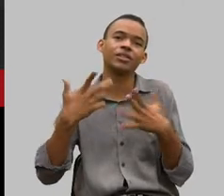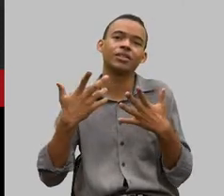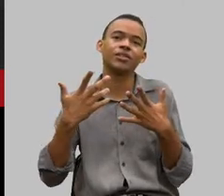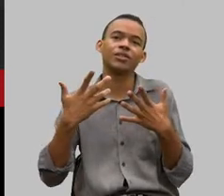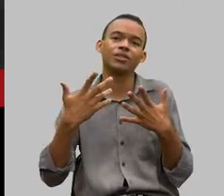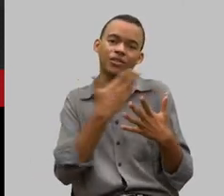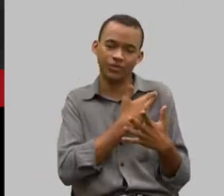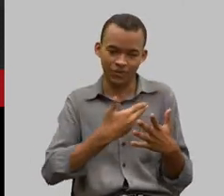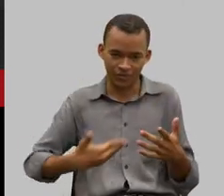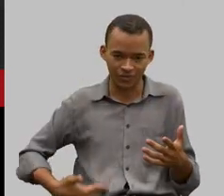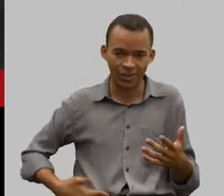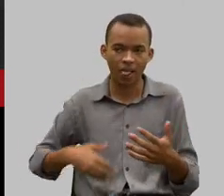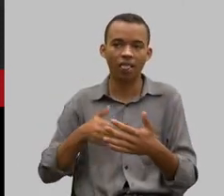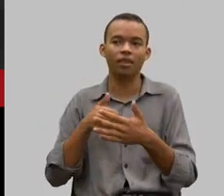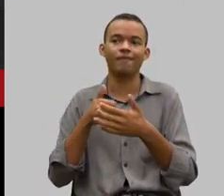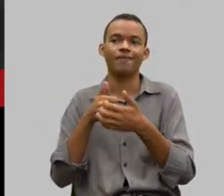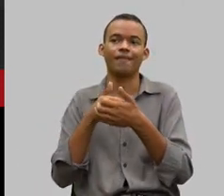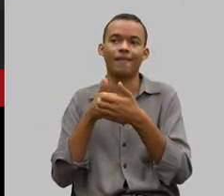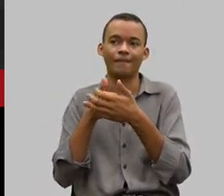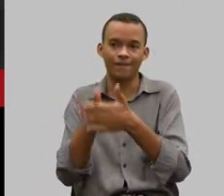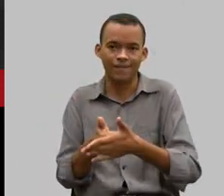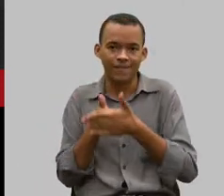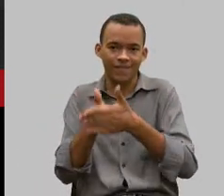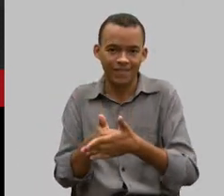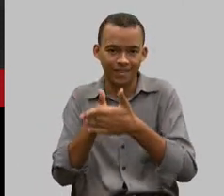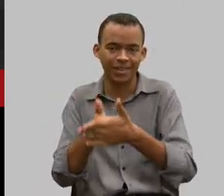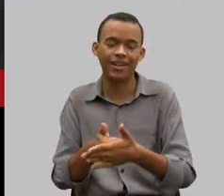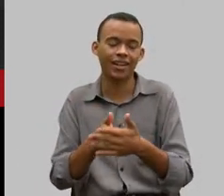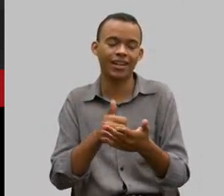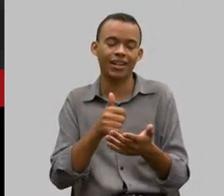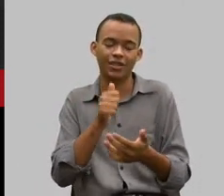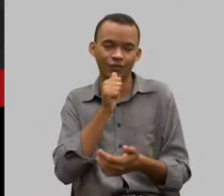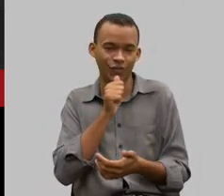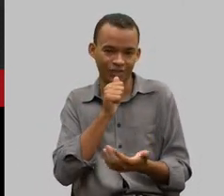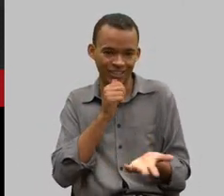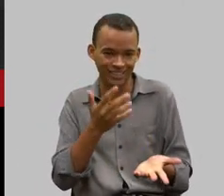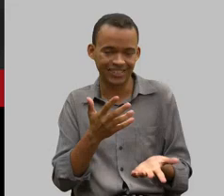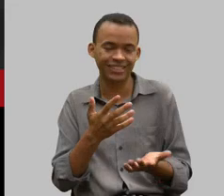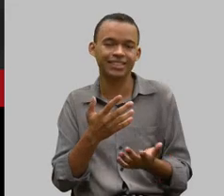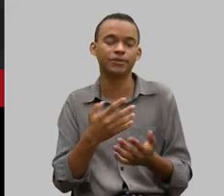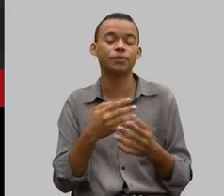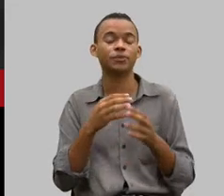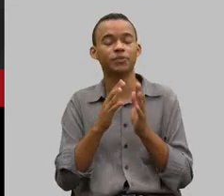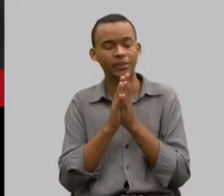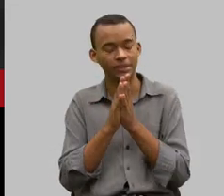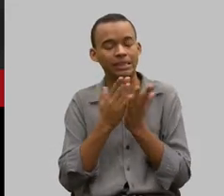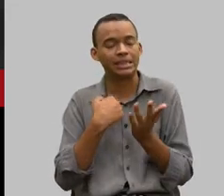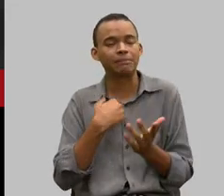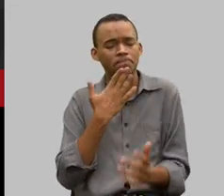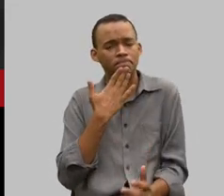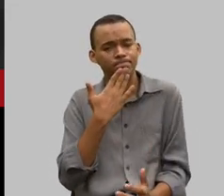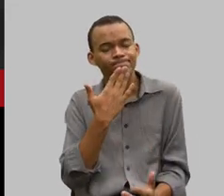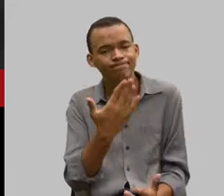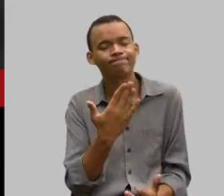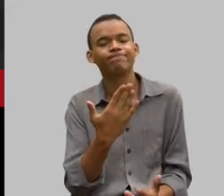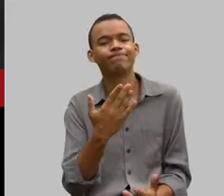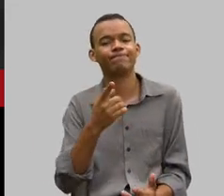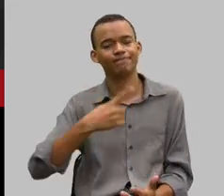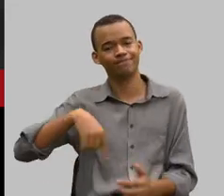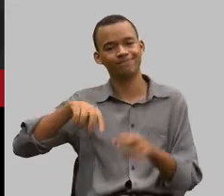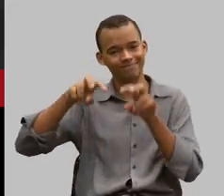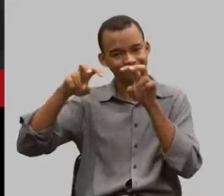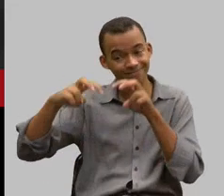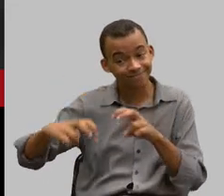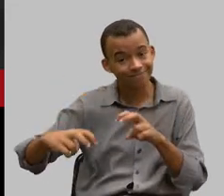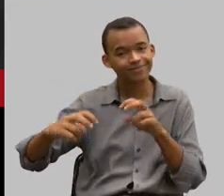ceder então eu eu faço esse apelo à vossa excelência para que nós possamos sentar à mesa no próximo dia 5 de